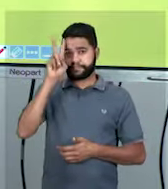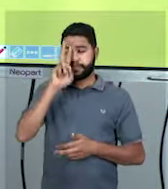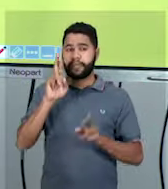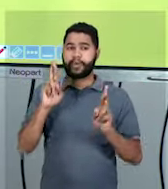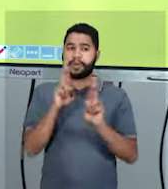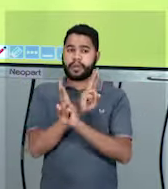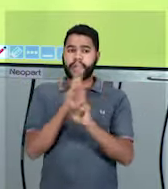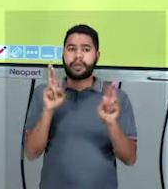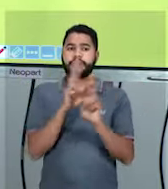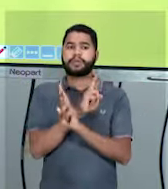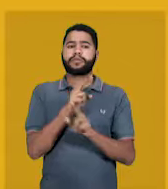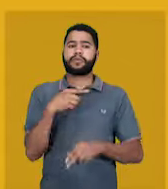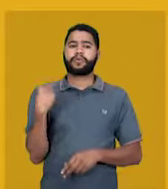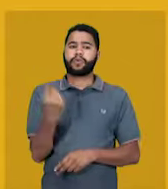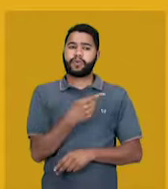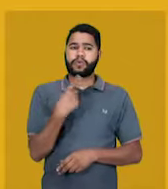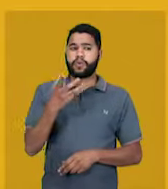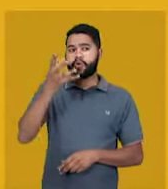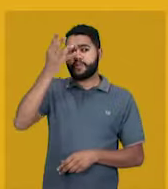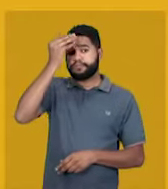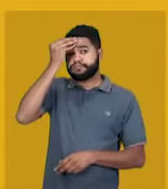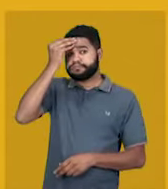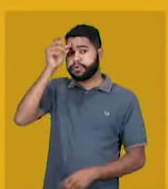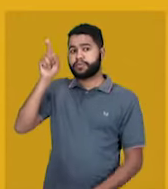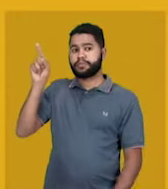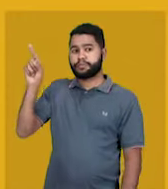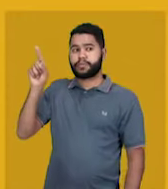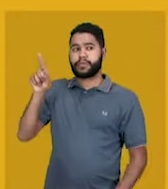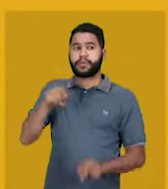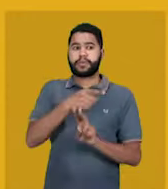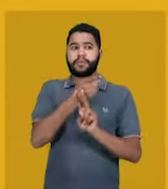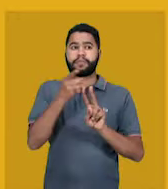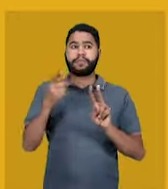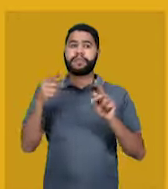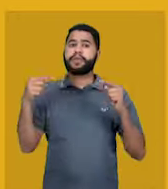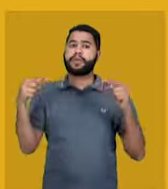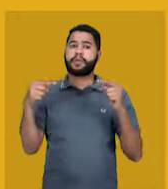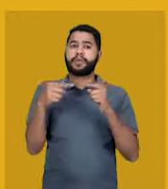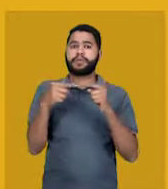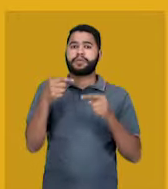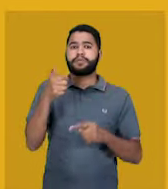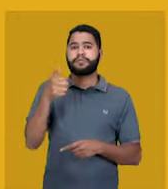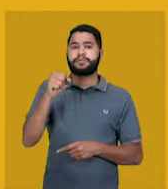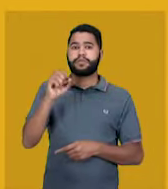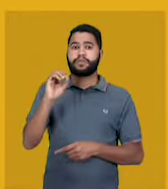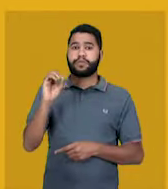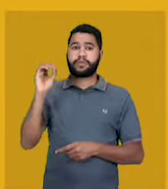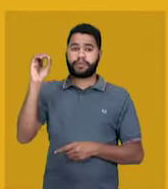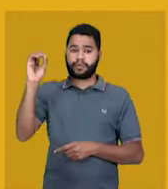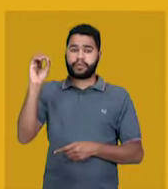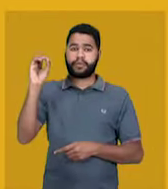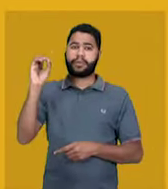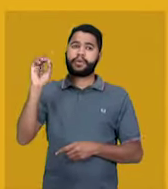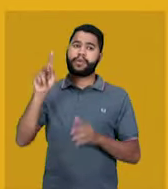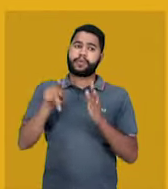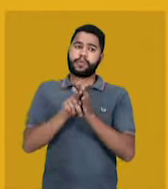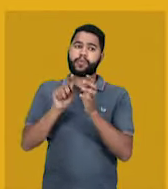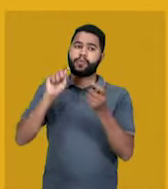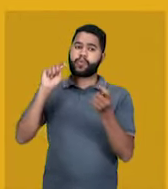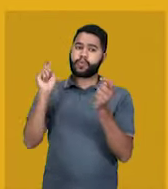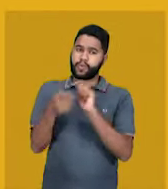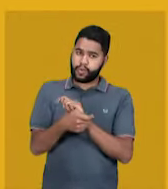relação que nós temos que guardar é essa aqui, ó. Π equivale a 180 graus. Tanto para fazer a